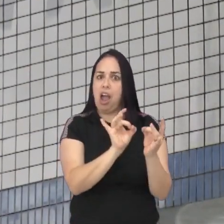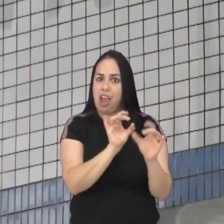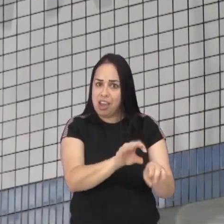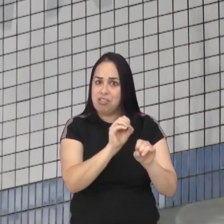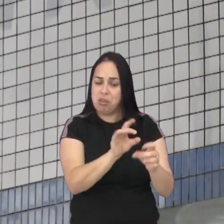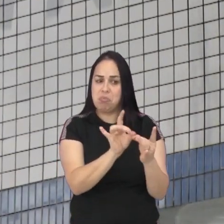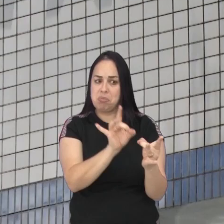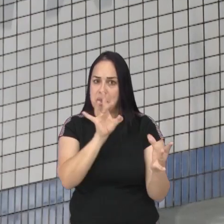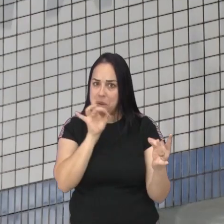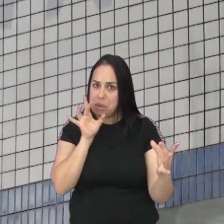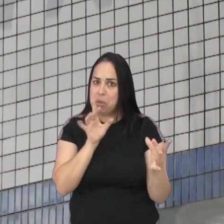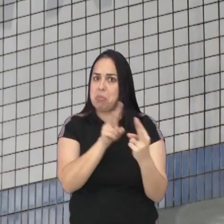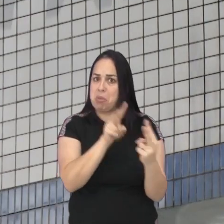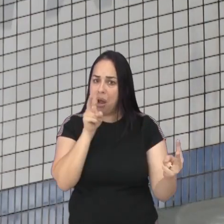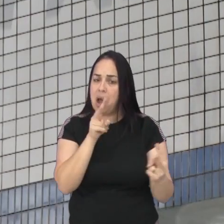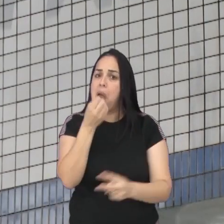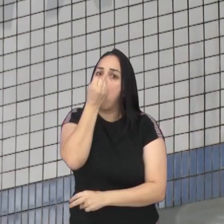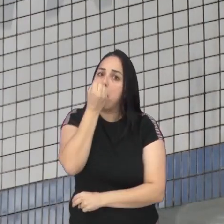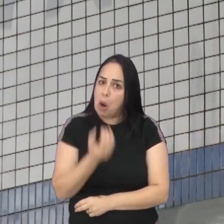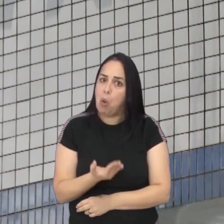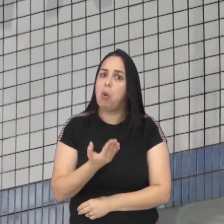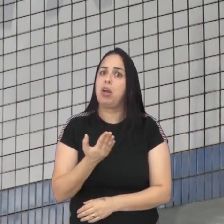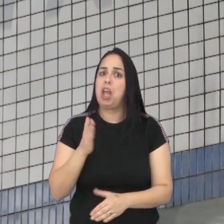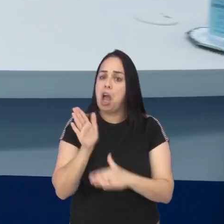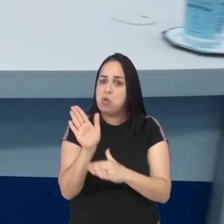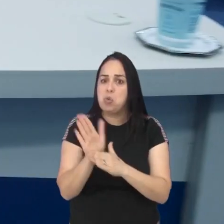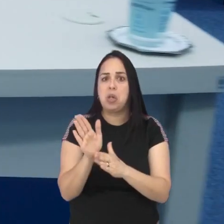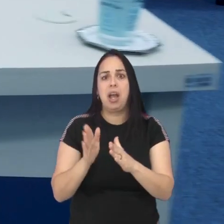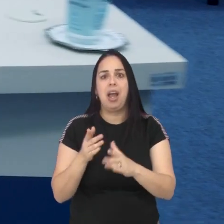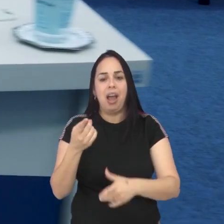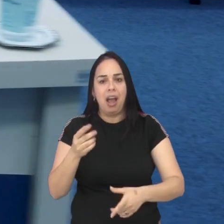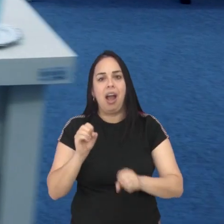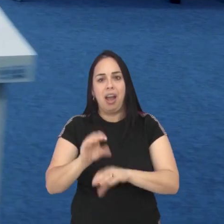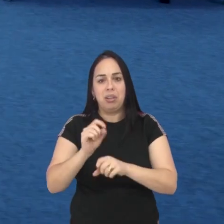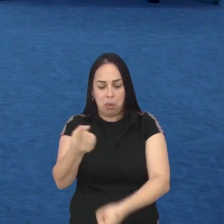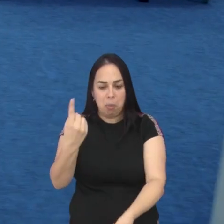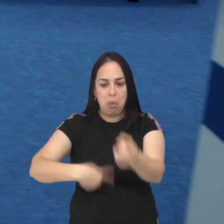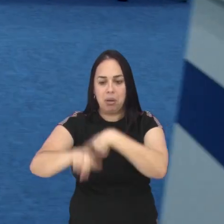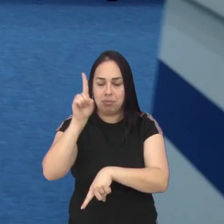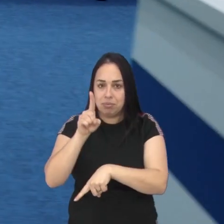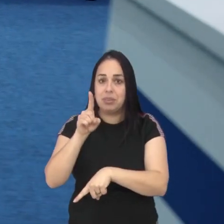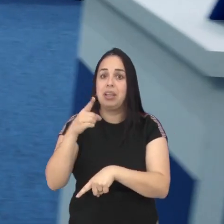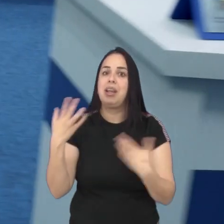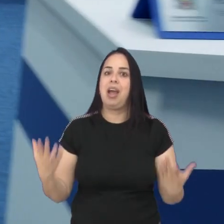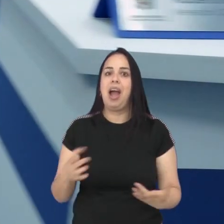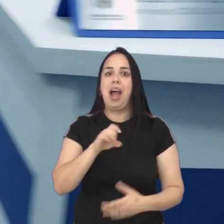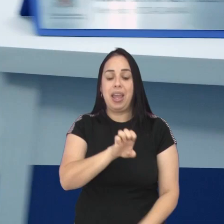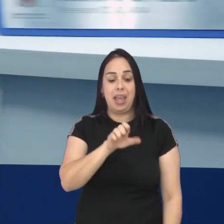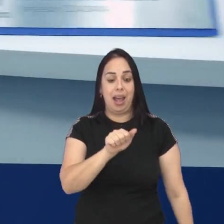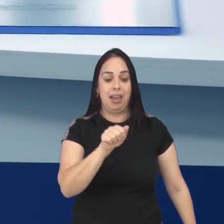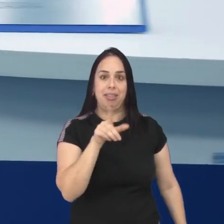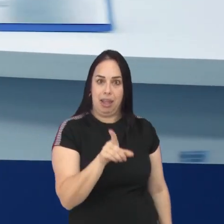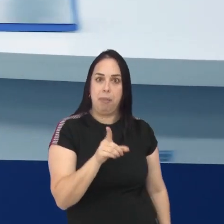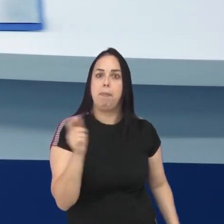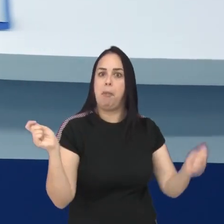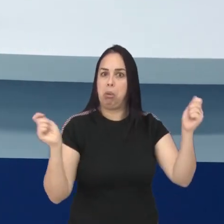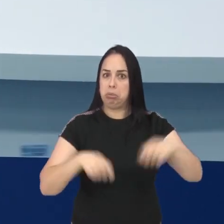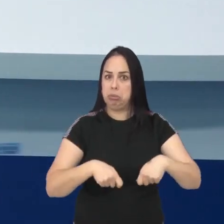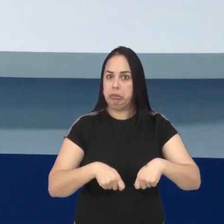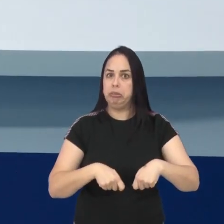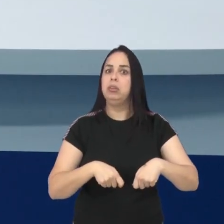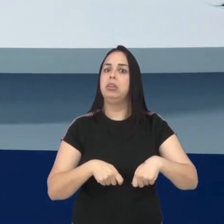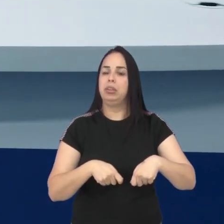uma oportunidade de expandir os horizontes da educação. Para os vereadores, a modalidade EAD pode alcançar